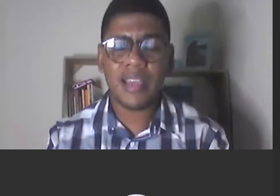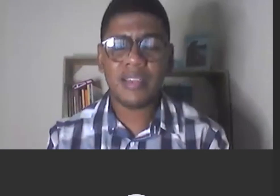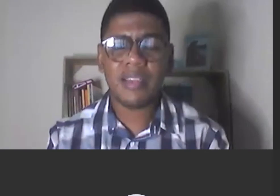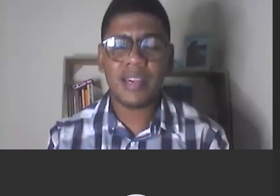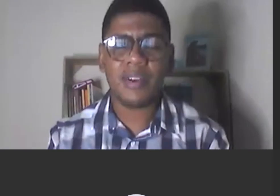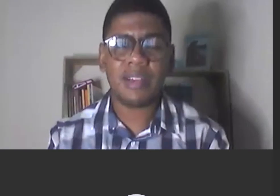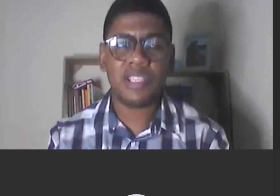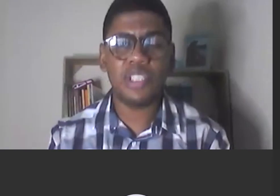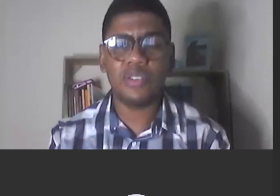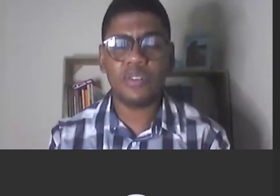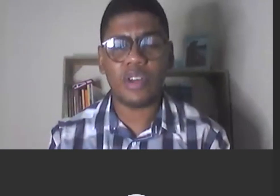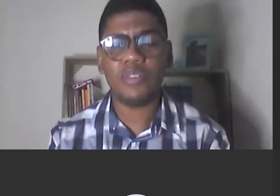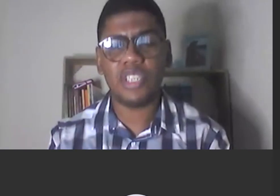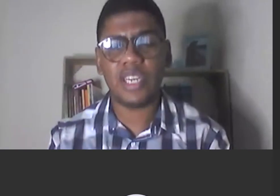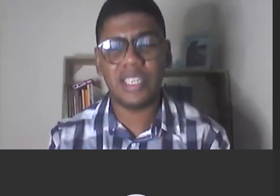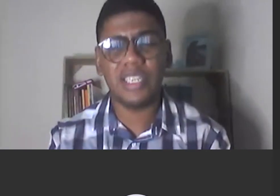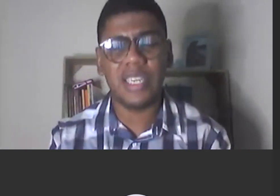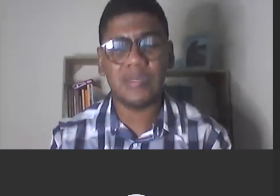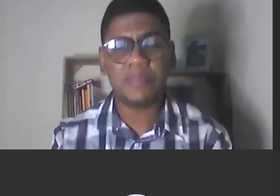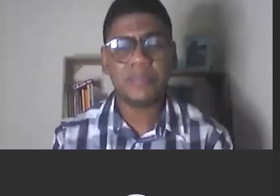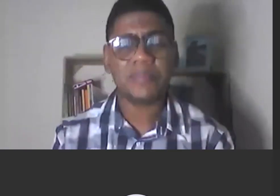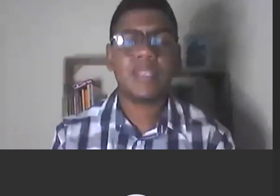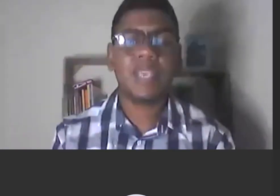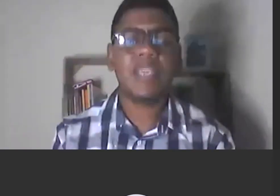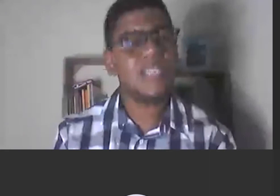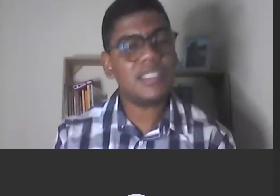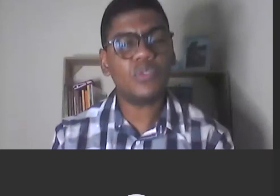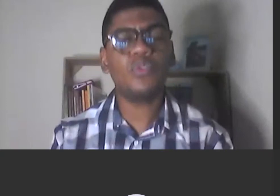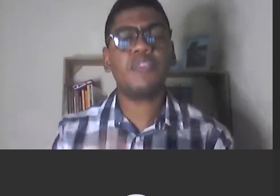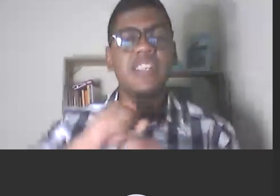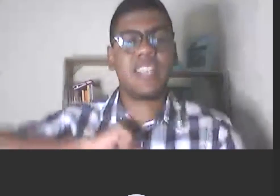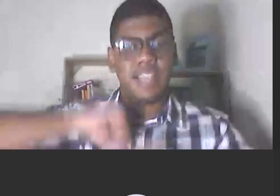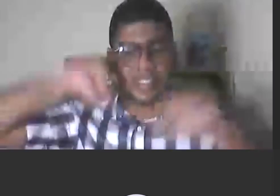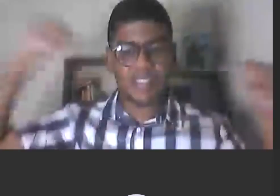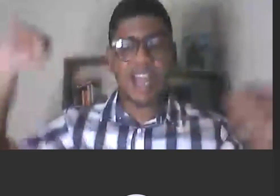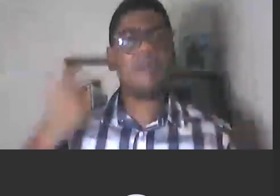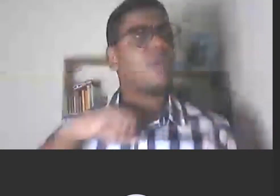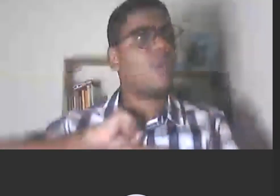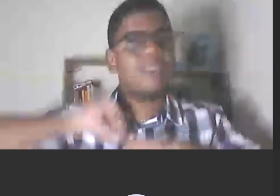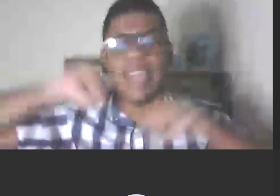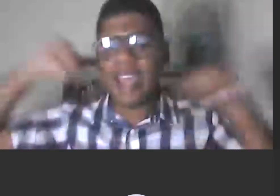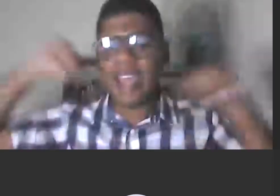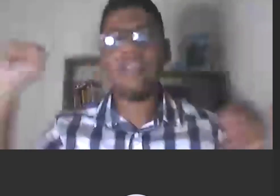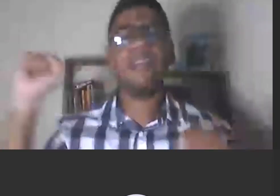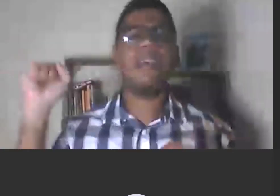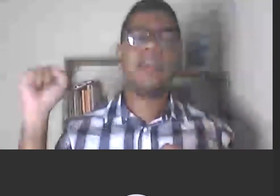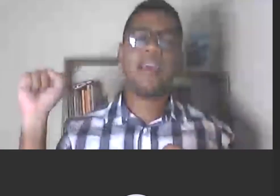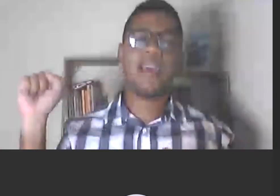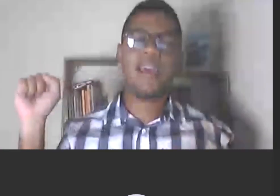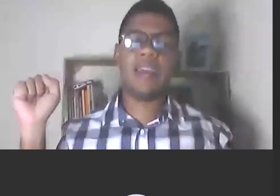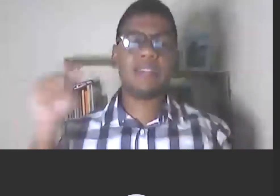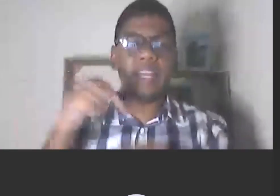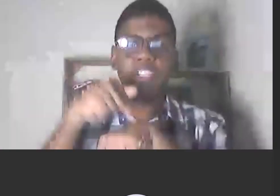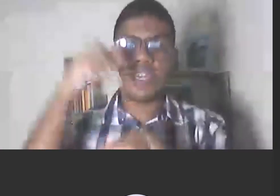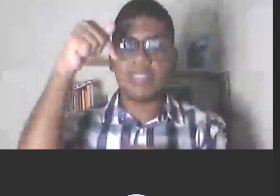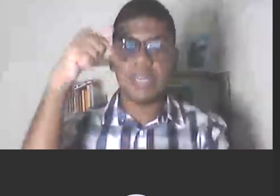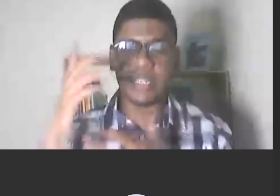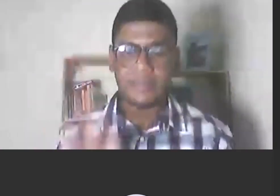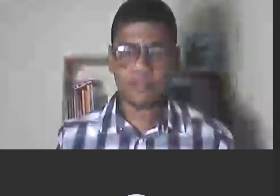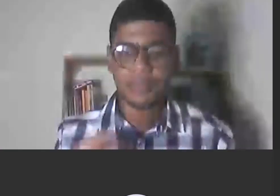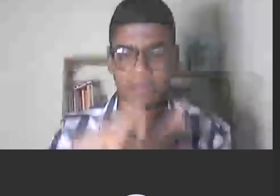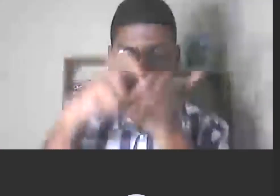infantis, né? Agora, eu acho que no nosso dia a dia, existem surdos que fazem esse. Eu acordei